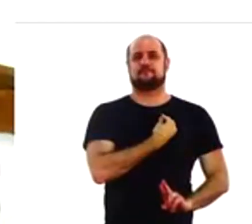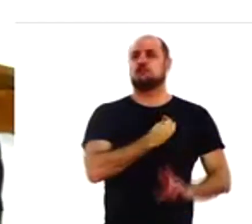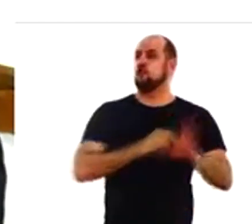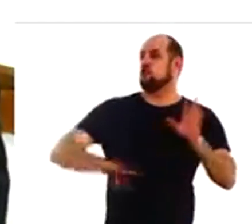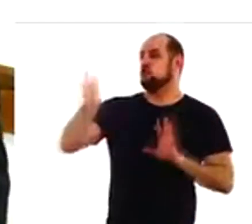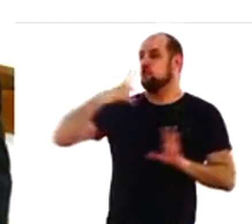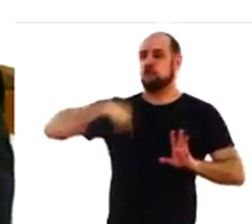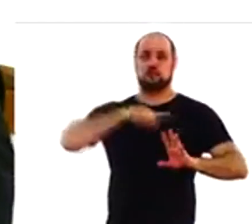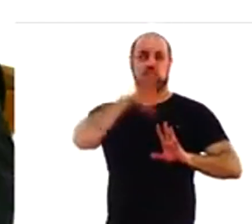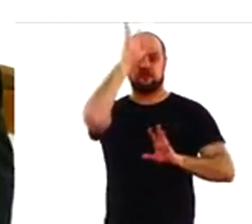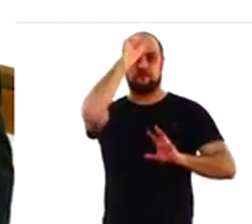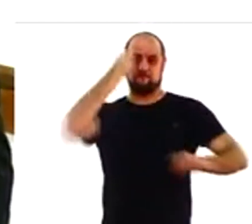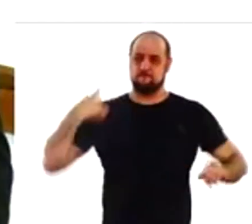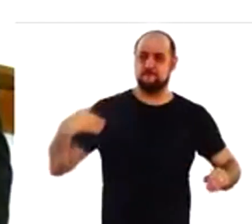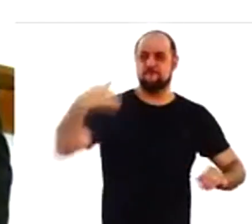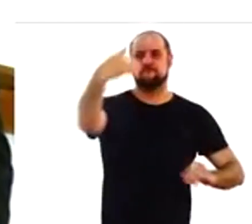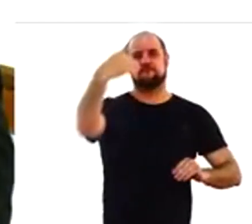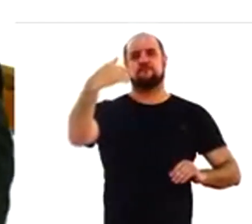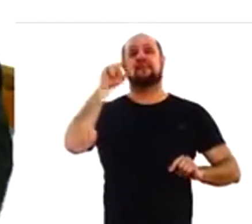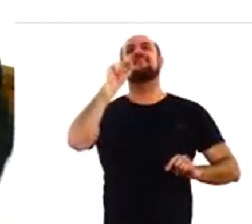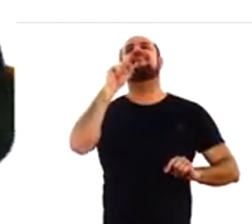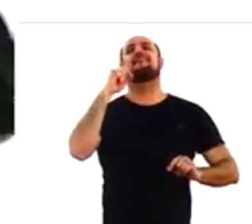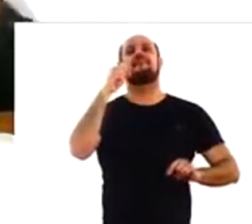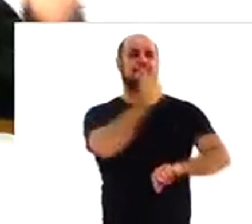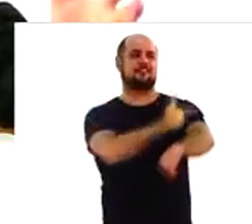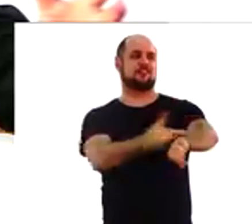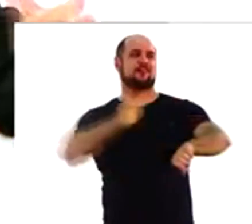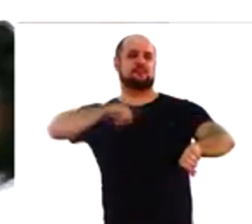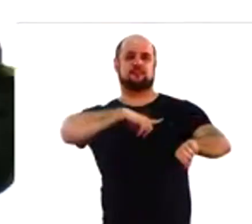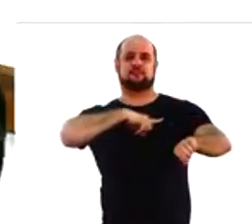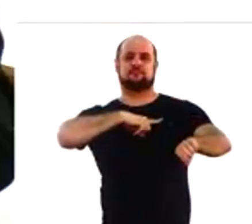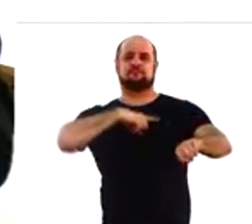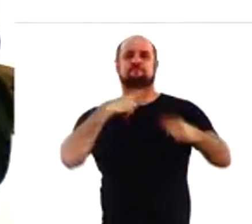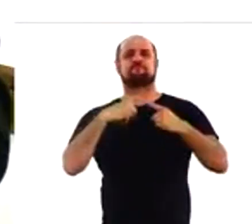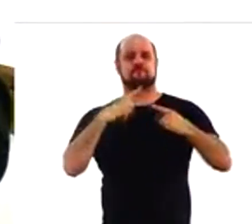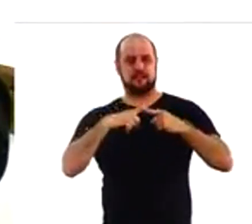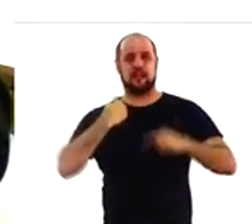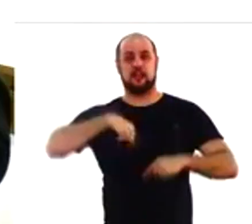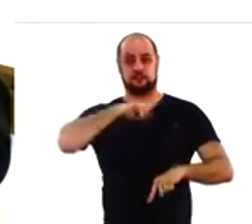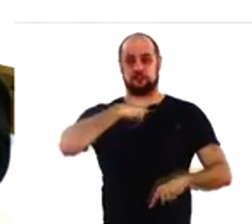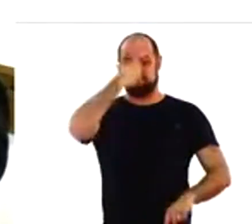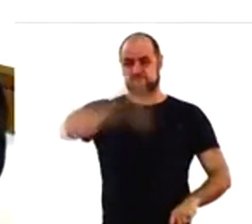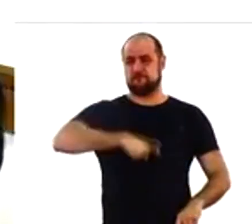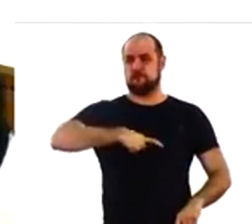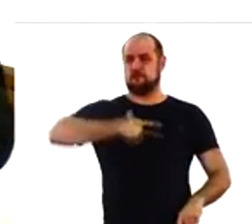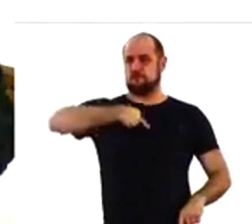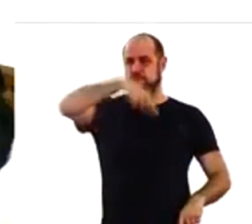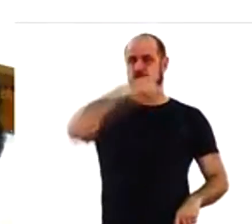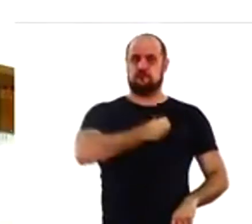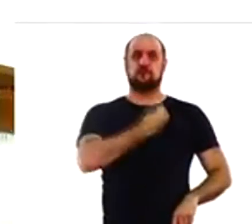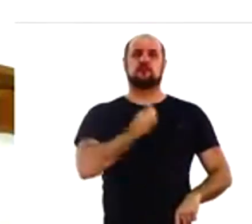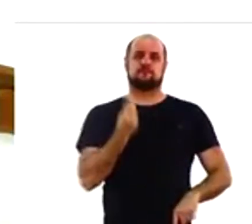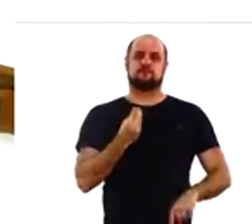o que temos aprendido, o que estamos aprendendo? Porque os nossos atos dependem do que nós estamos aprendendo.